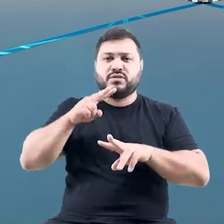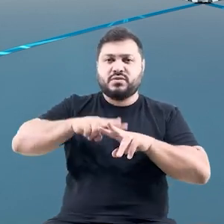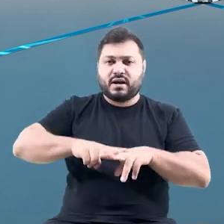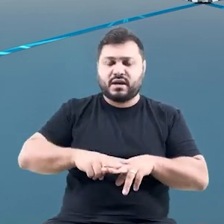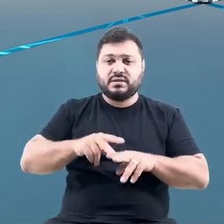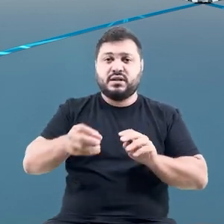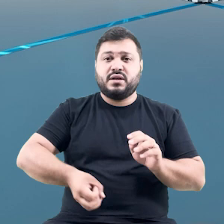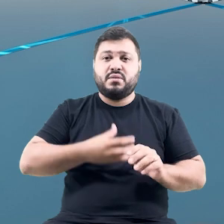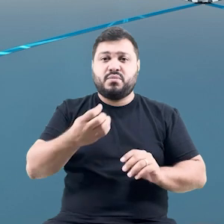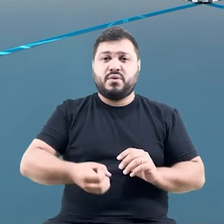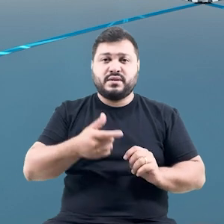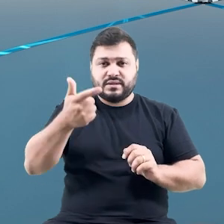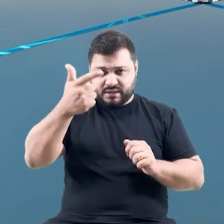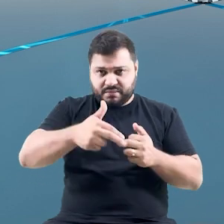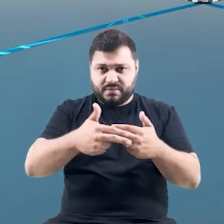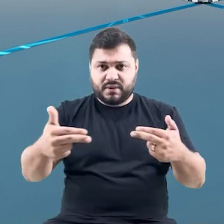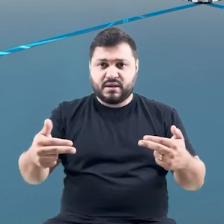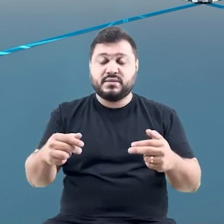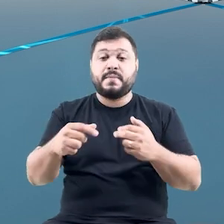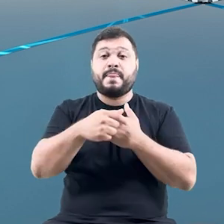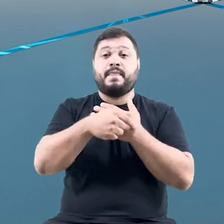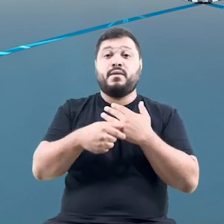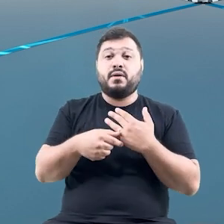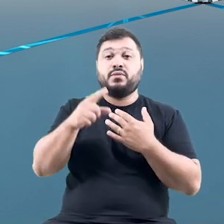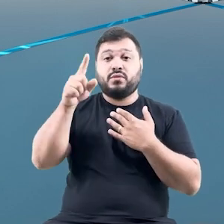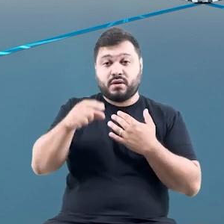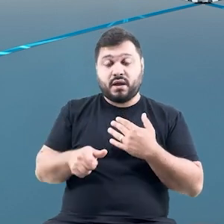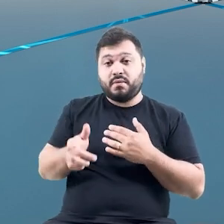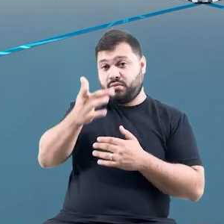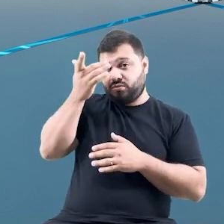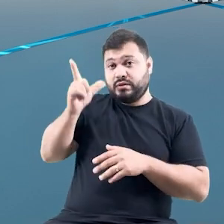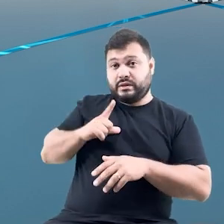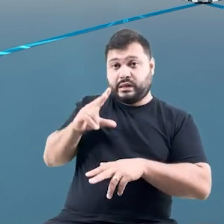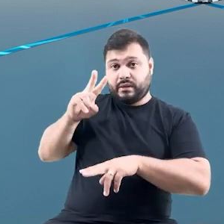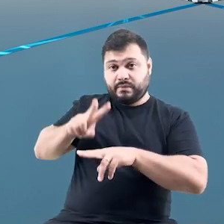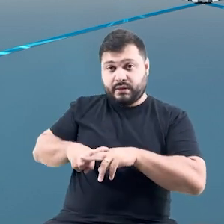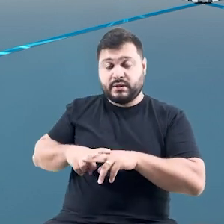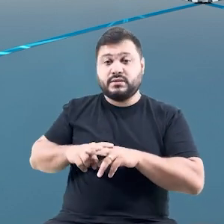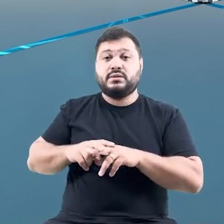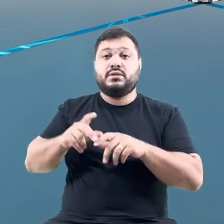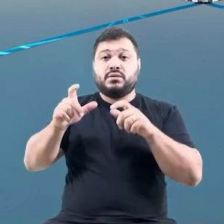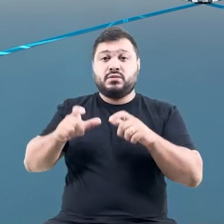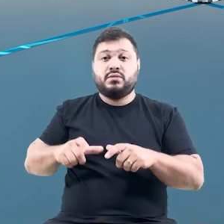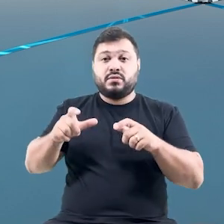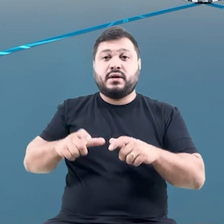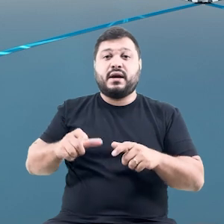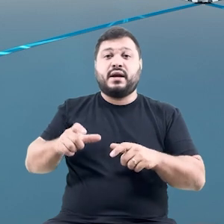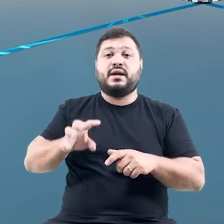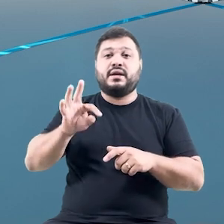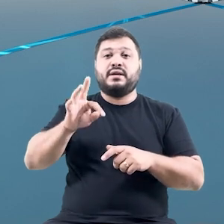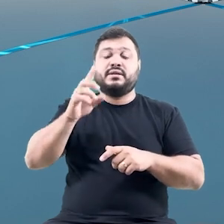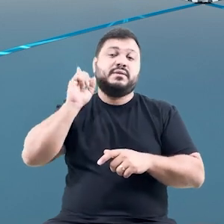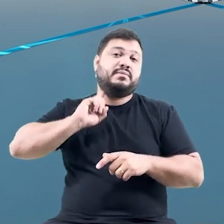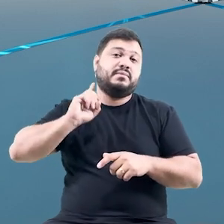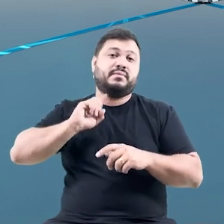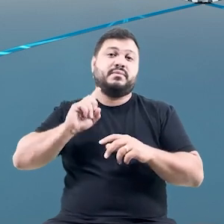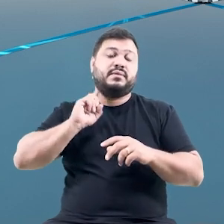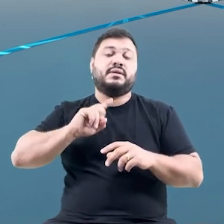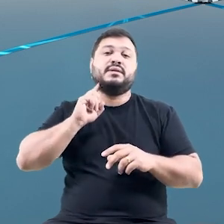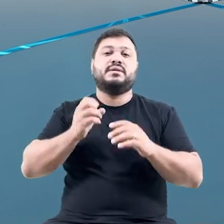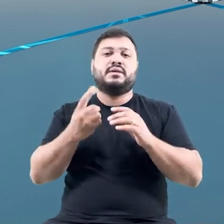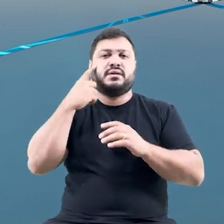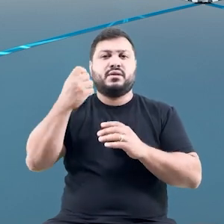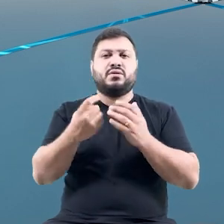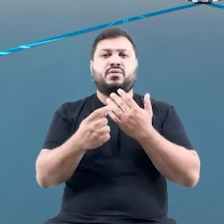do Cárcere, Poesias e Algo Mais. E o autor é um dos custodiados do presídio de Frutal, no Triângulo Mineiro,